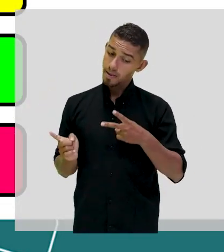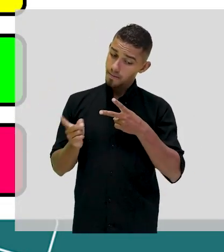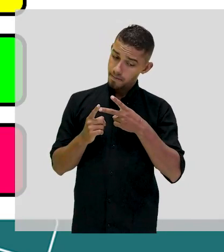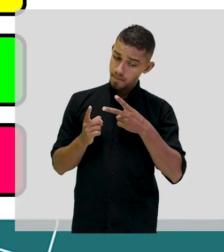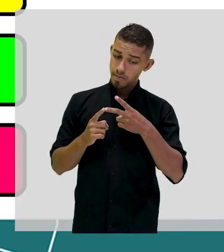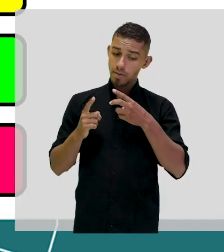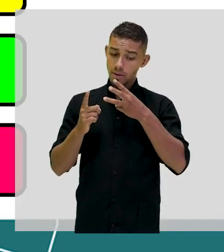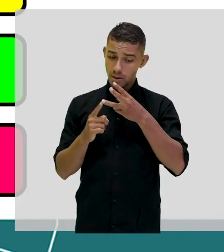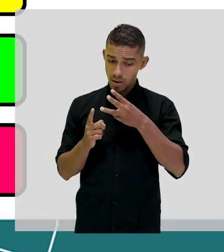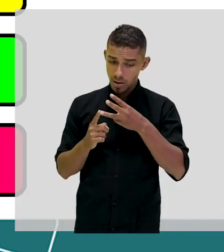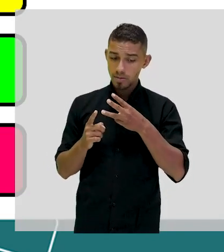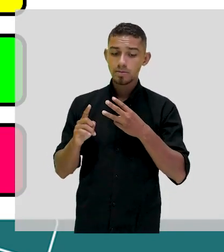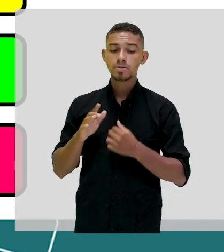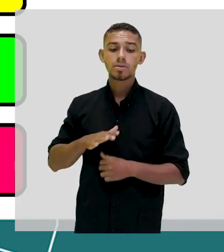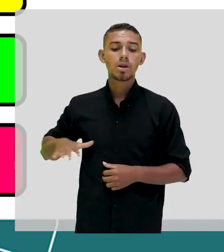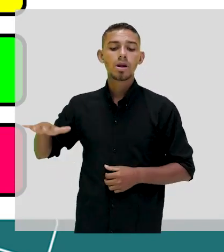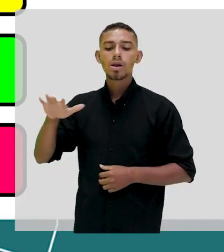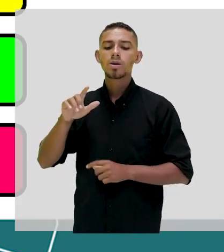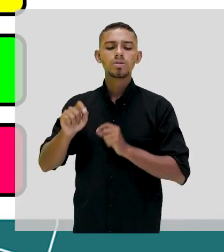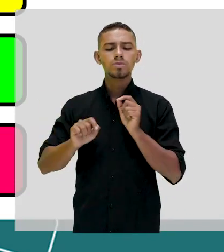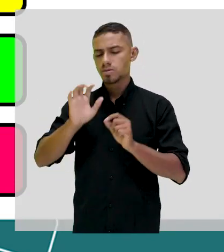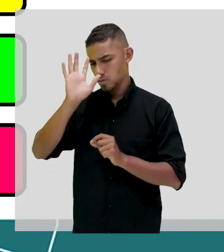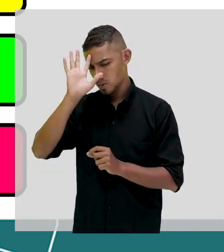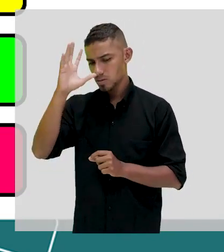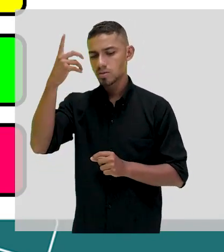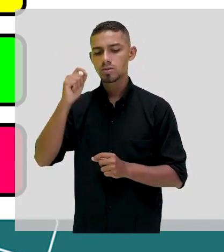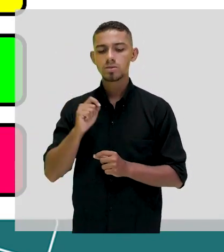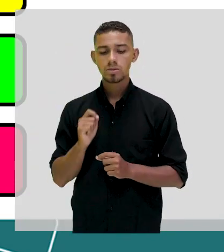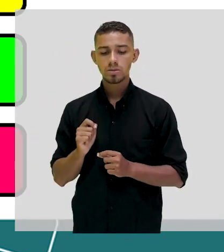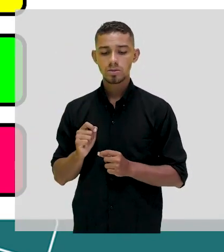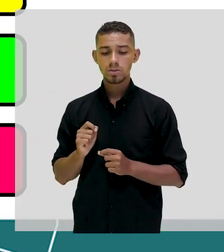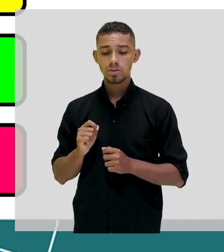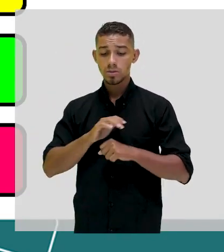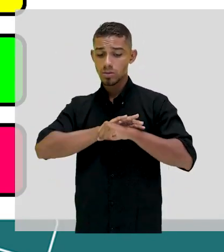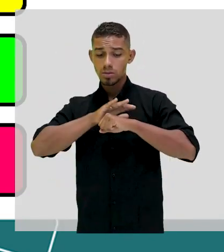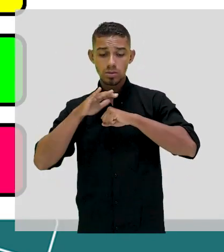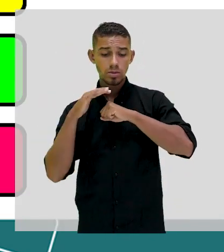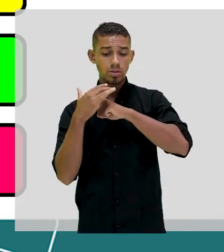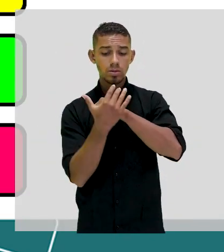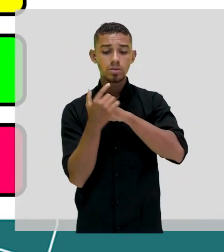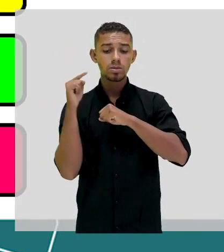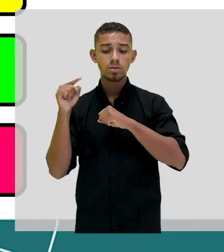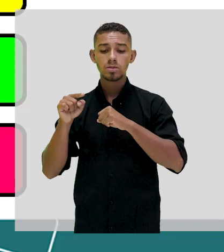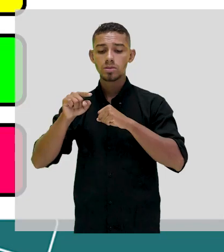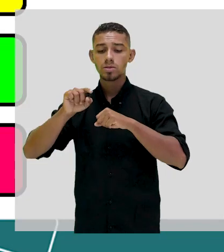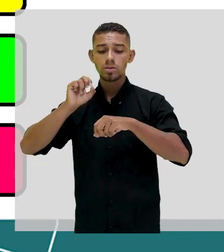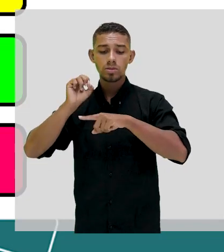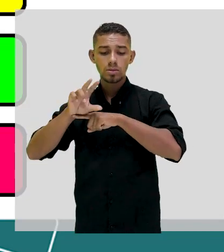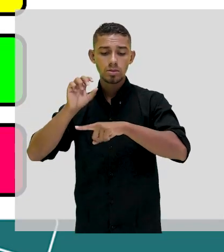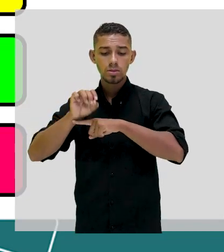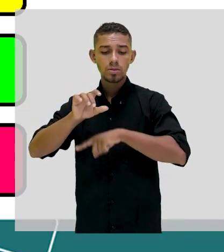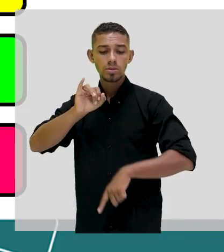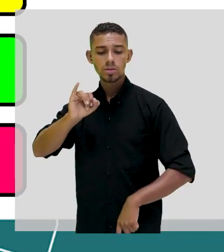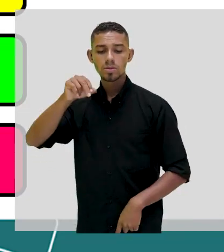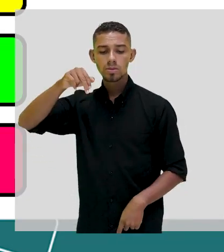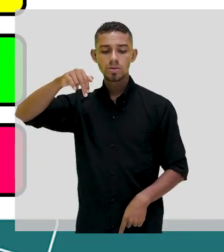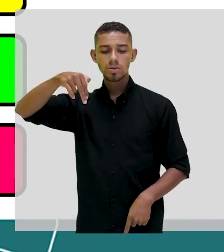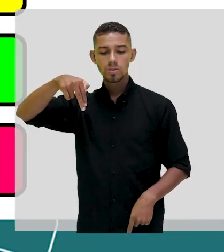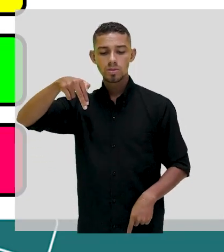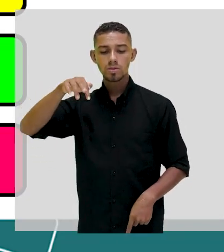O que aconteceu nesse período? A pandemia do vírus da influenza.